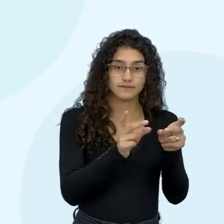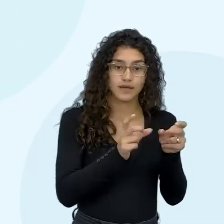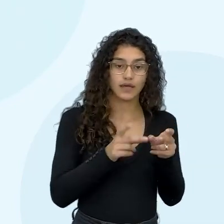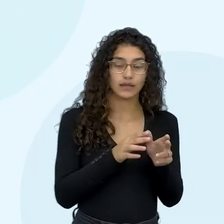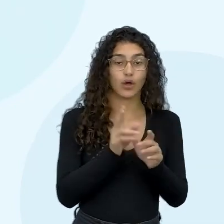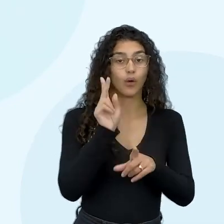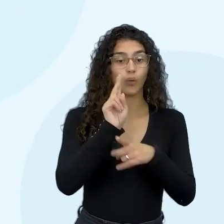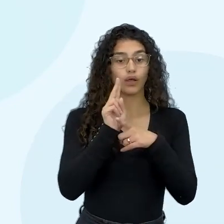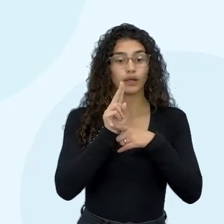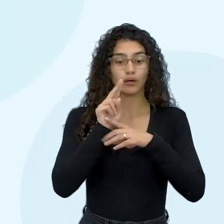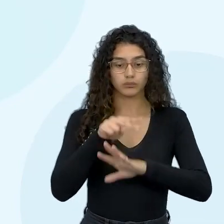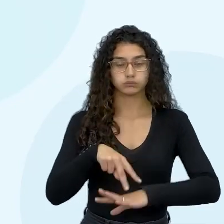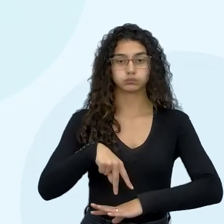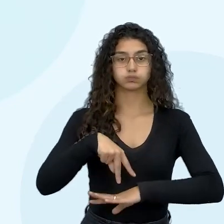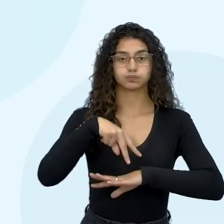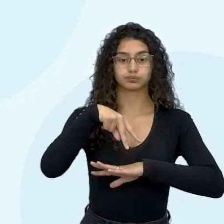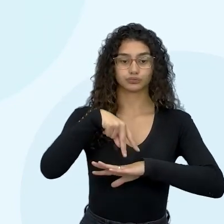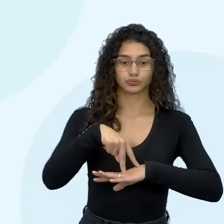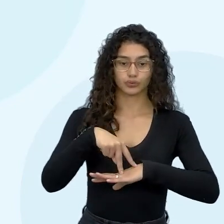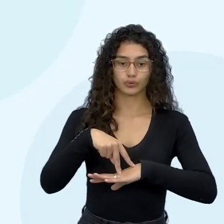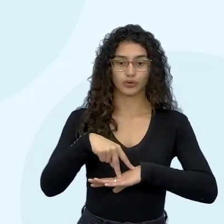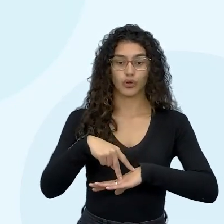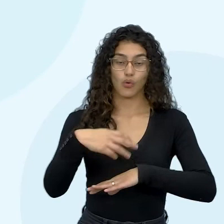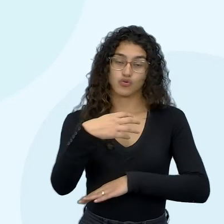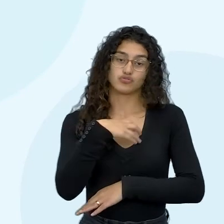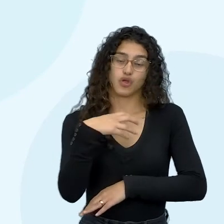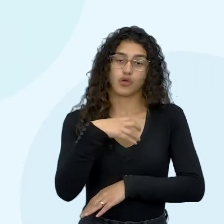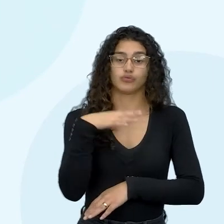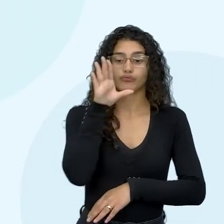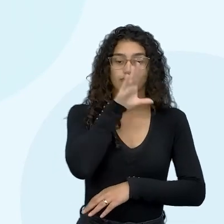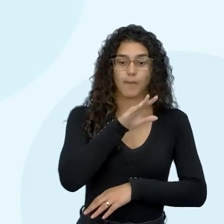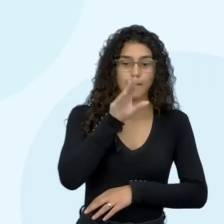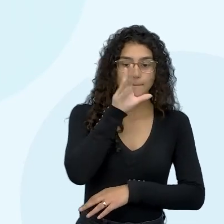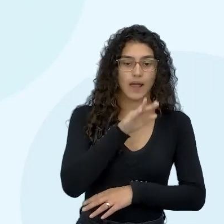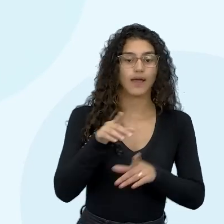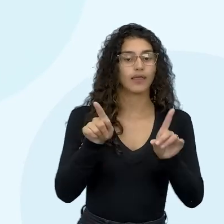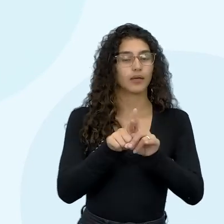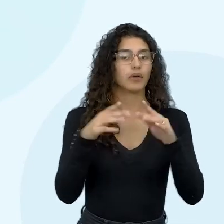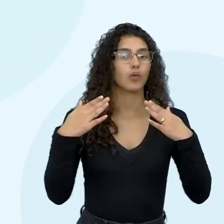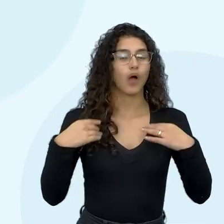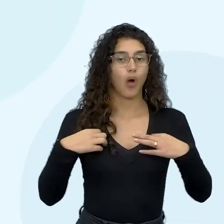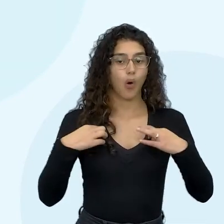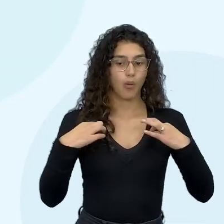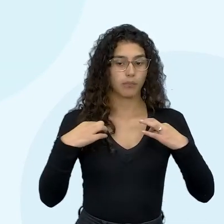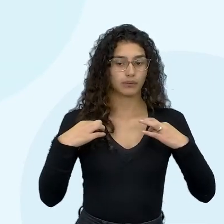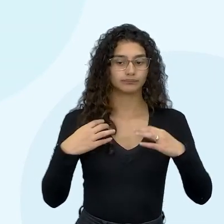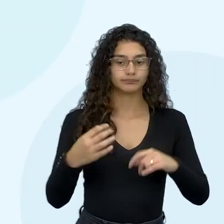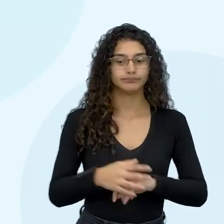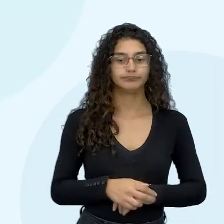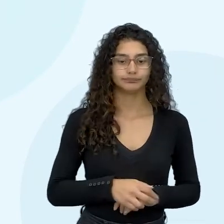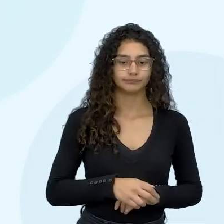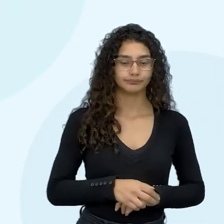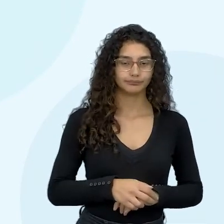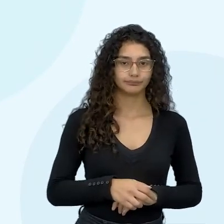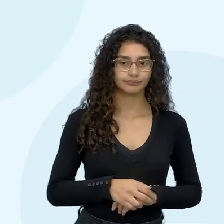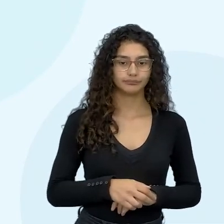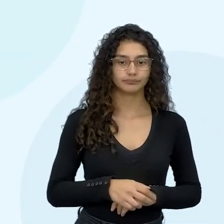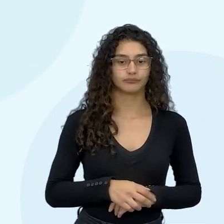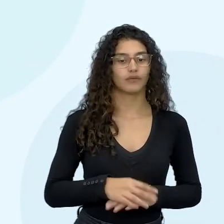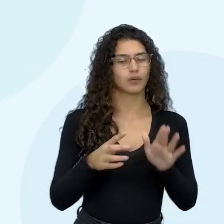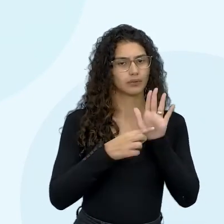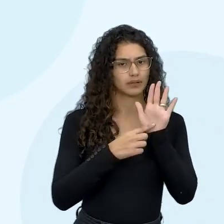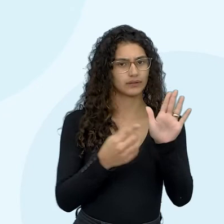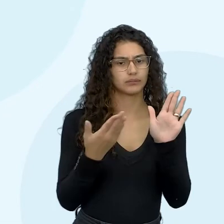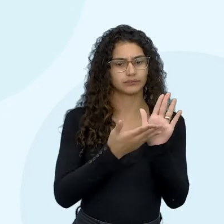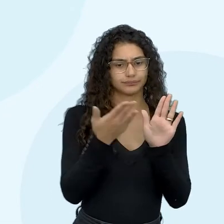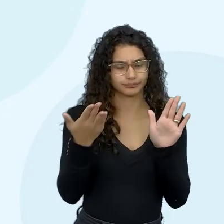Então, cuidado com a postura, com o linguajar, né? Com a fala e com o vestimento, tá? Então, eu não vou